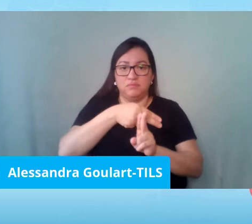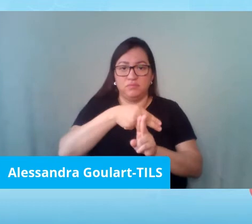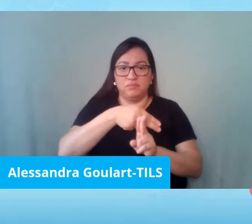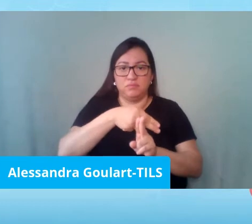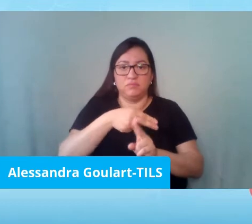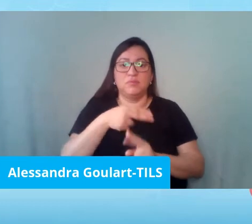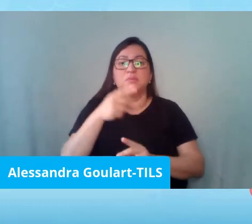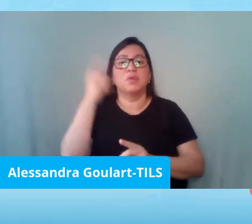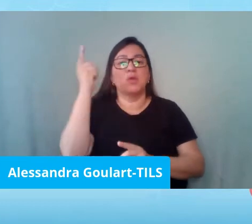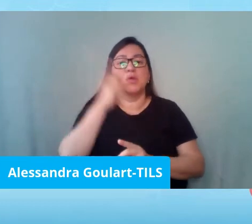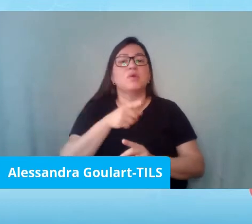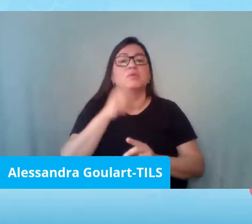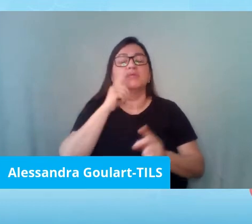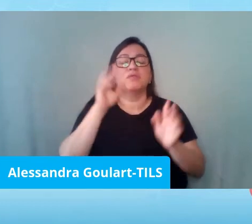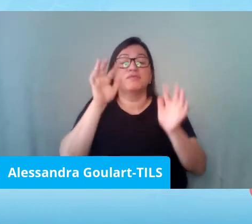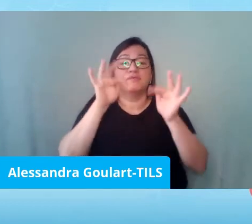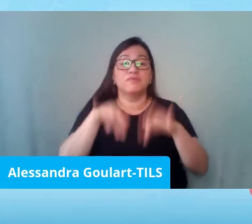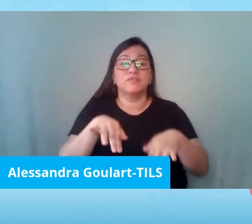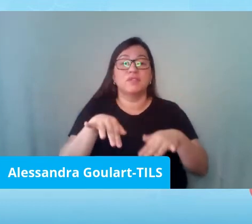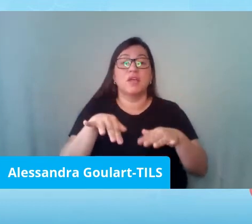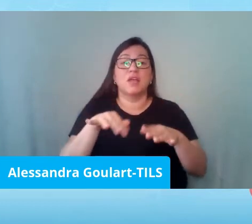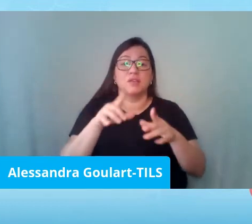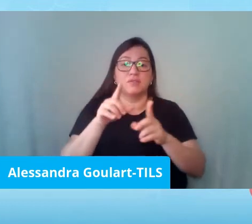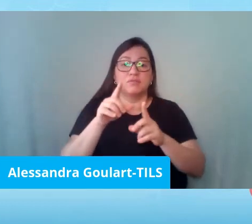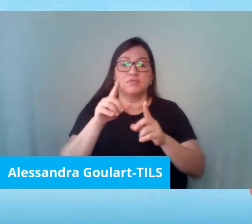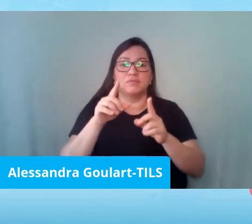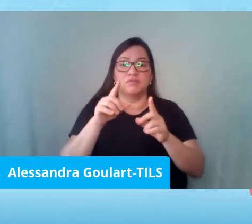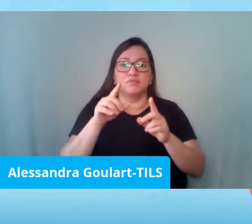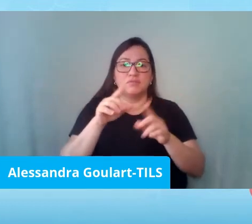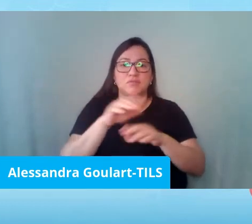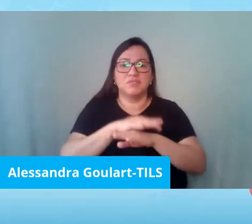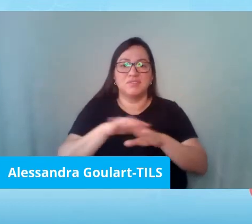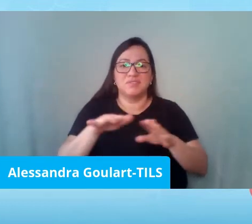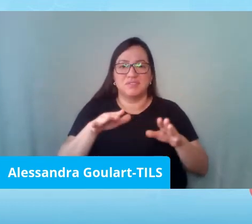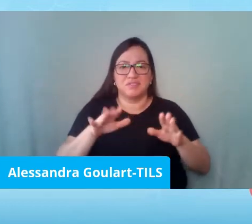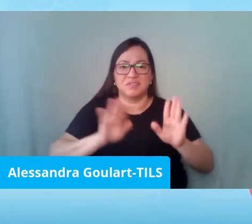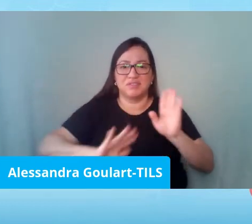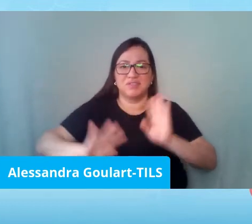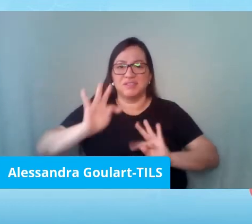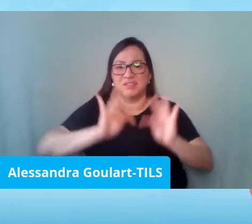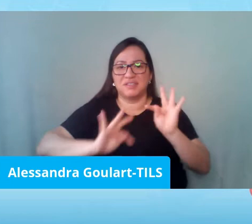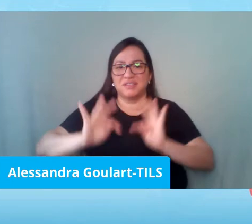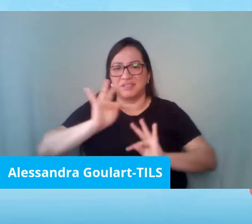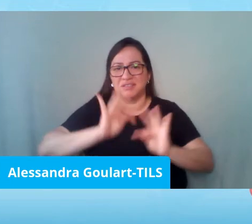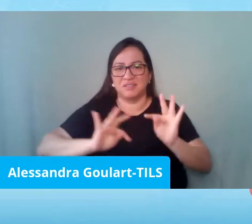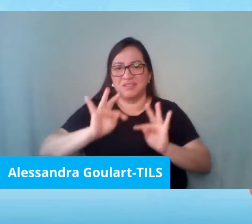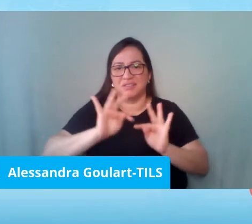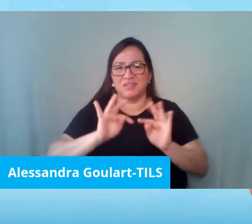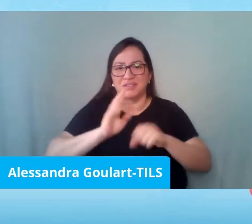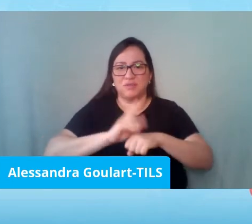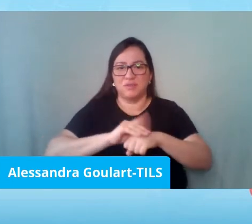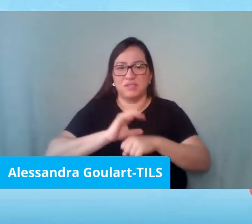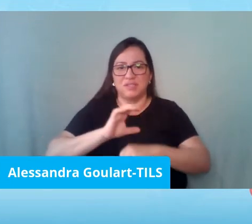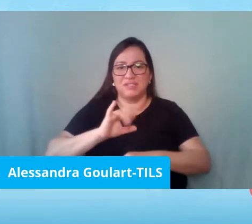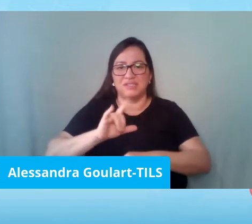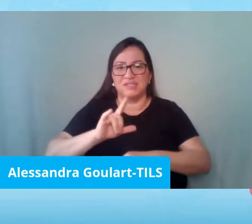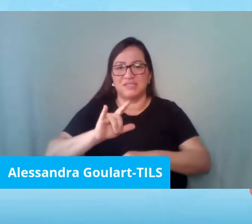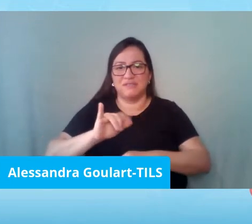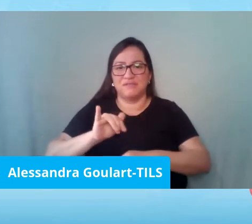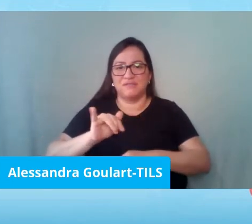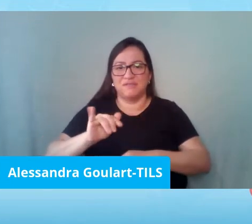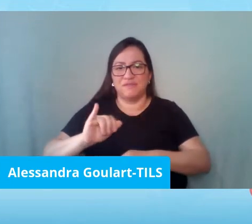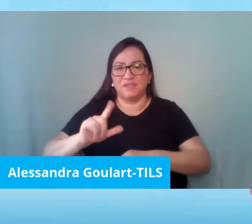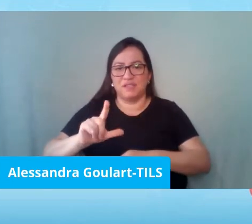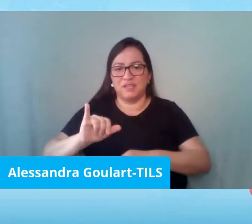a erradicação da sífilis congênita, né? E também do Dezembro Vermelho, onde no 1º de